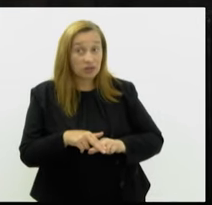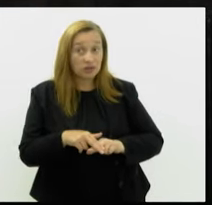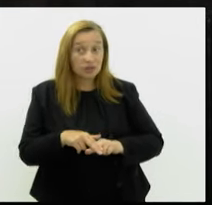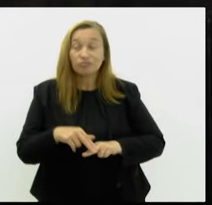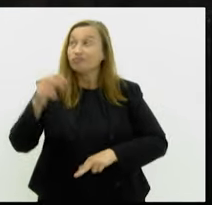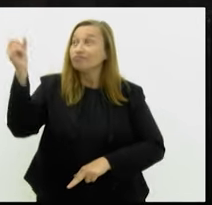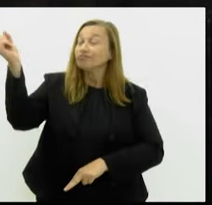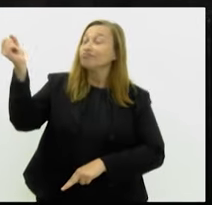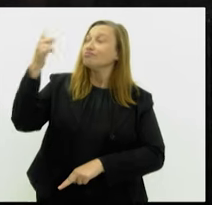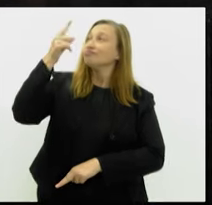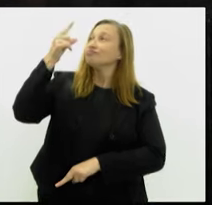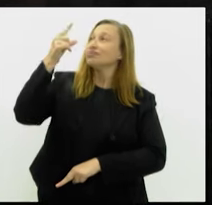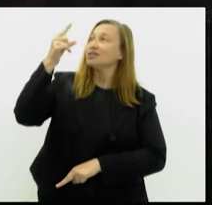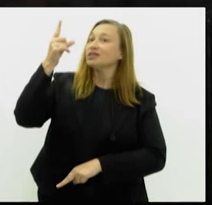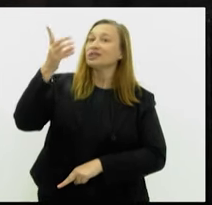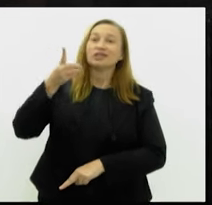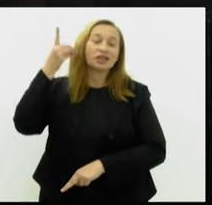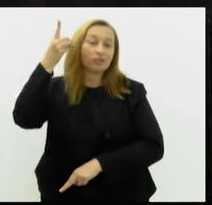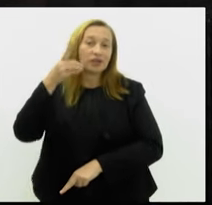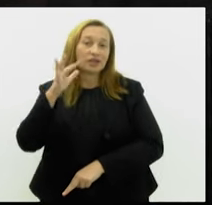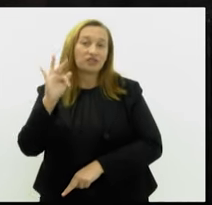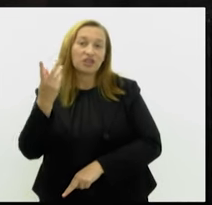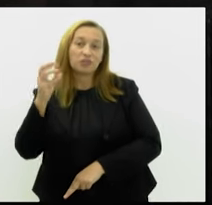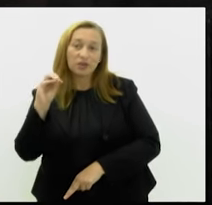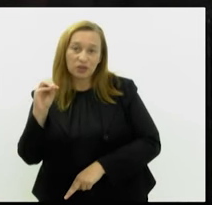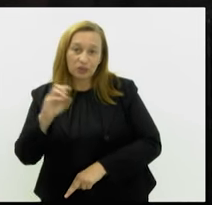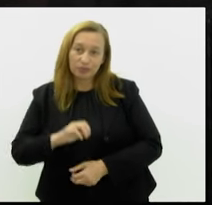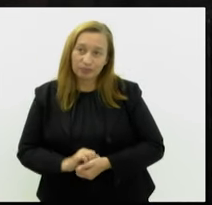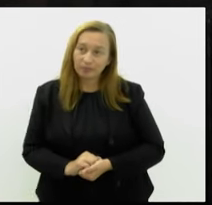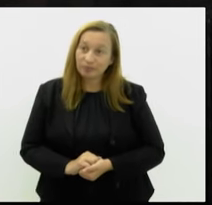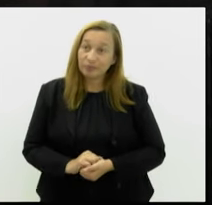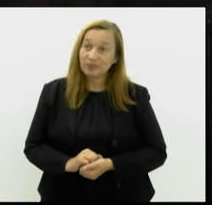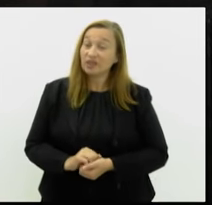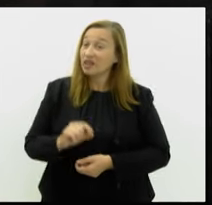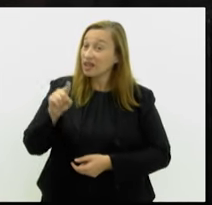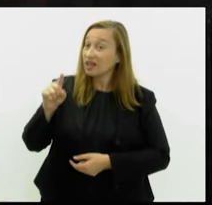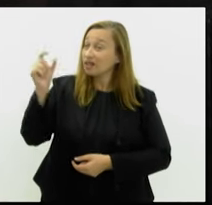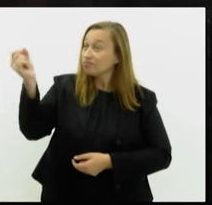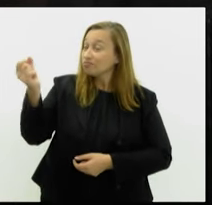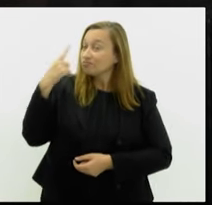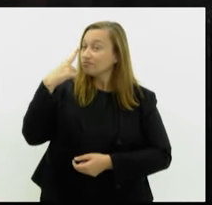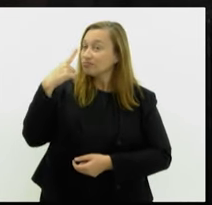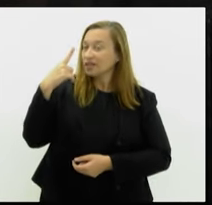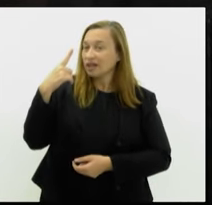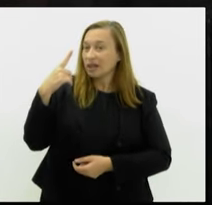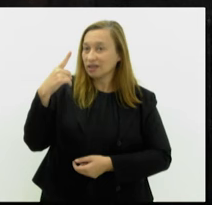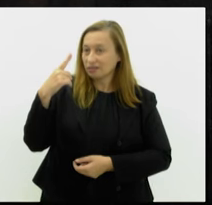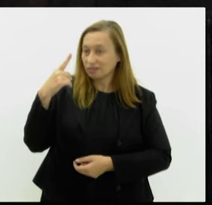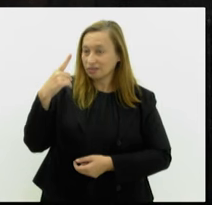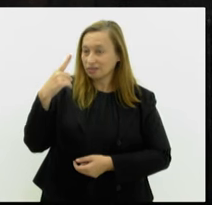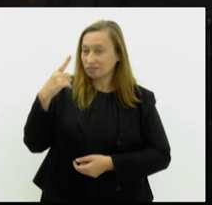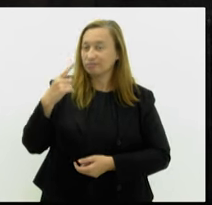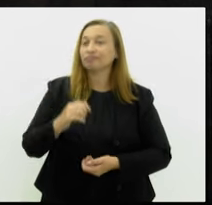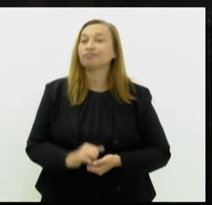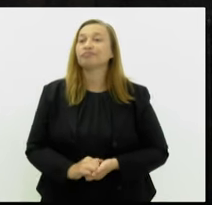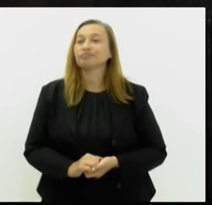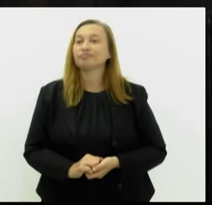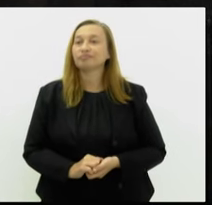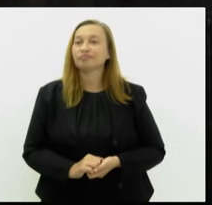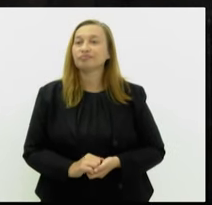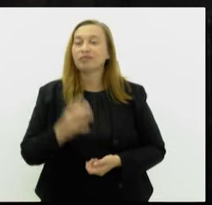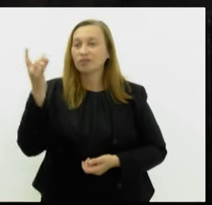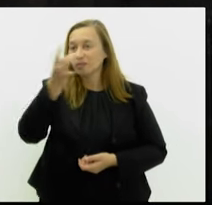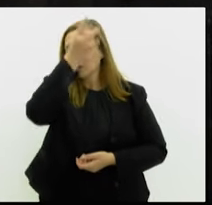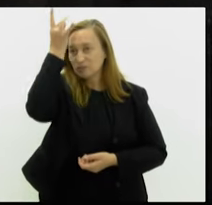deputado Filipinho Raves, ele é inspirado pelo Espírito Santo, porque ele deu entrada